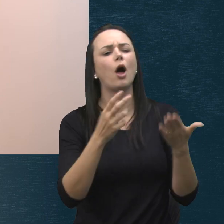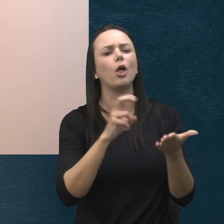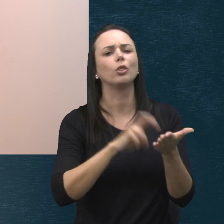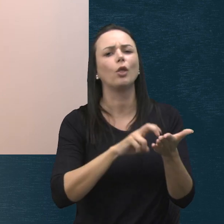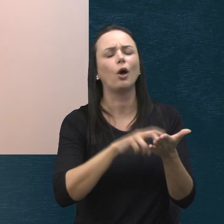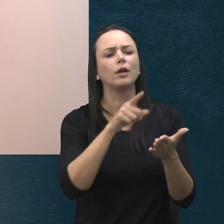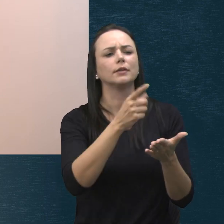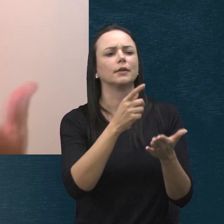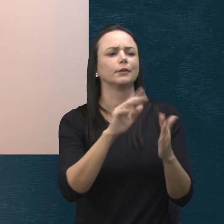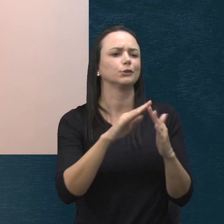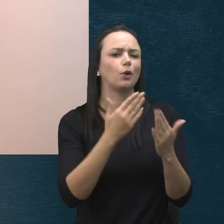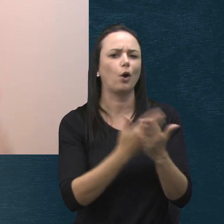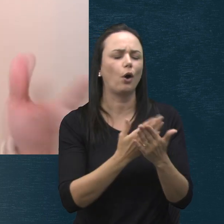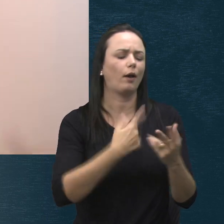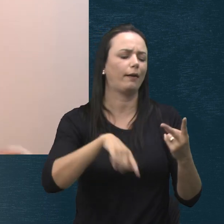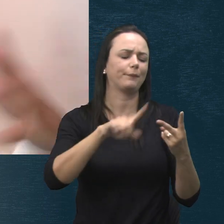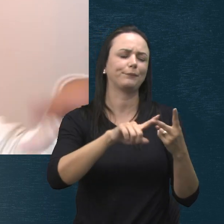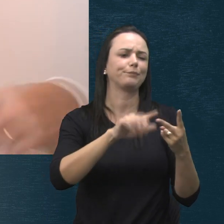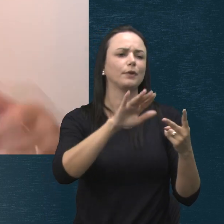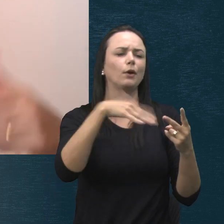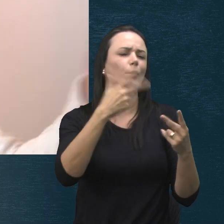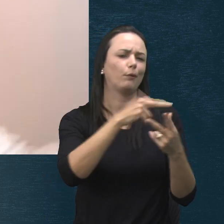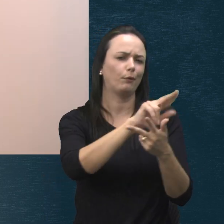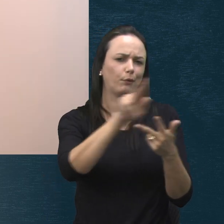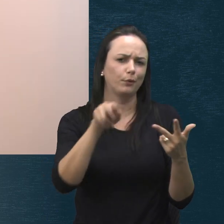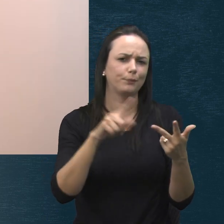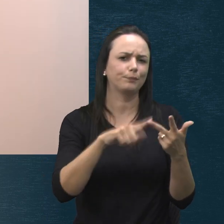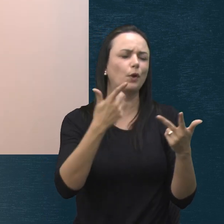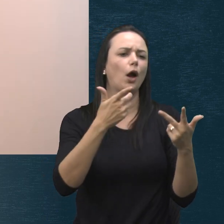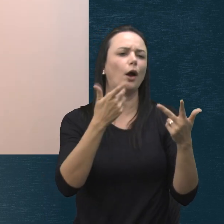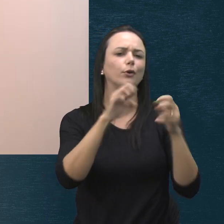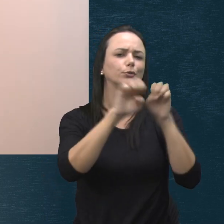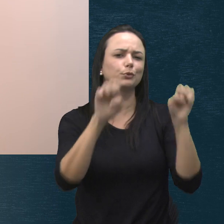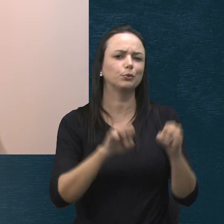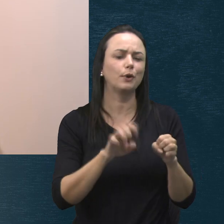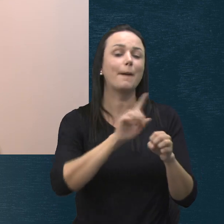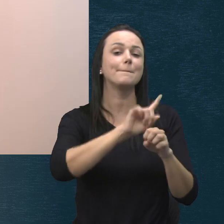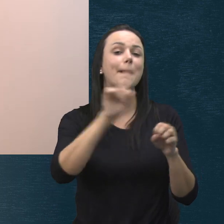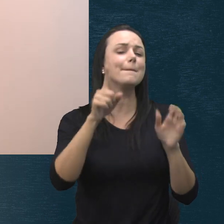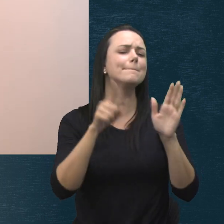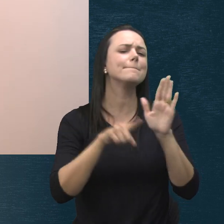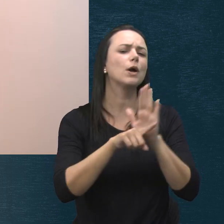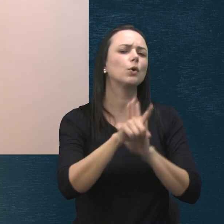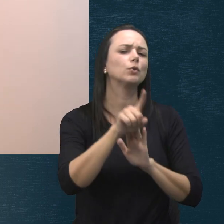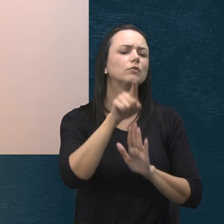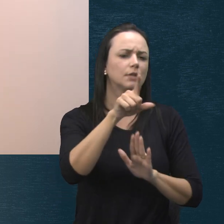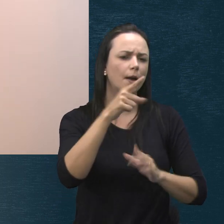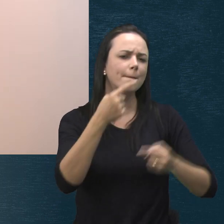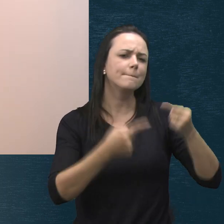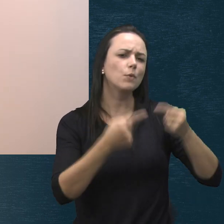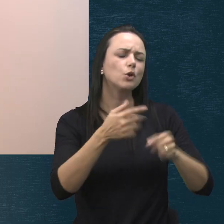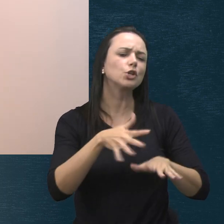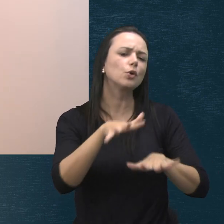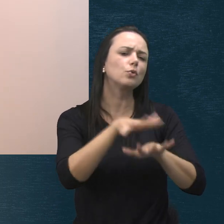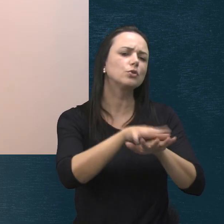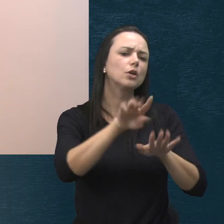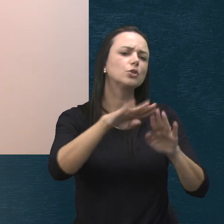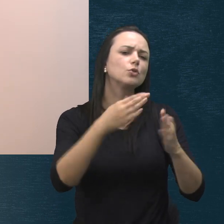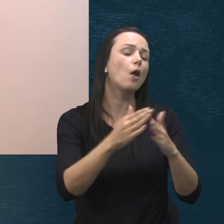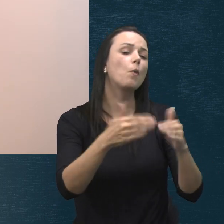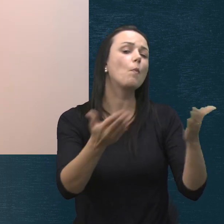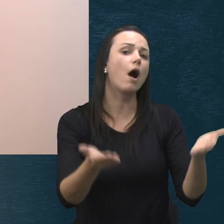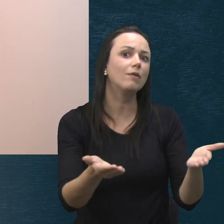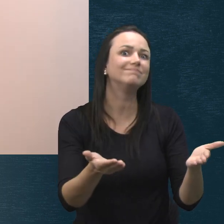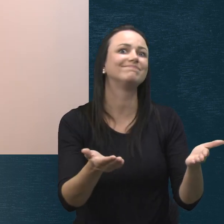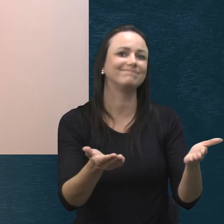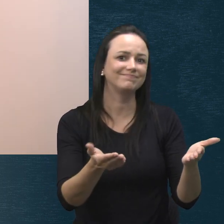essa escola tem, qual é qualquer outra coisa, qual é a estrutura, mas tem que perguntar qual é a política de inclusão dessa escola. E esse tem que ser